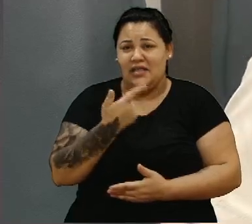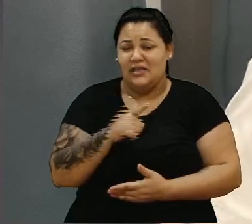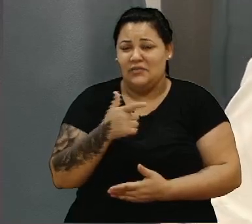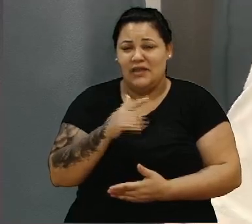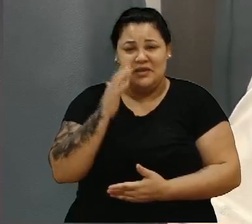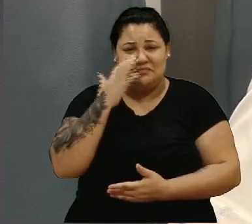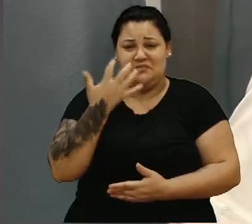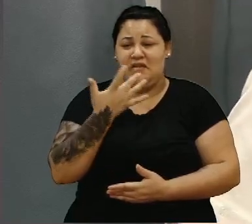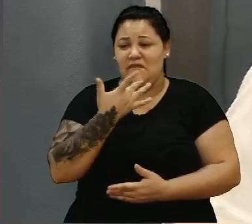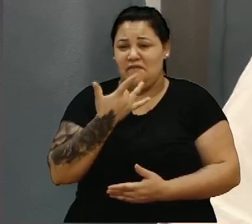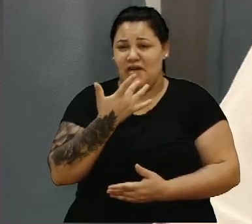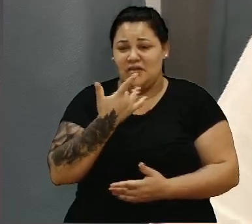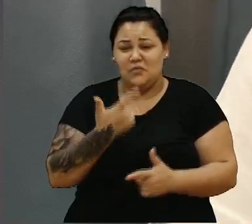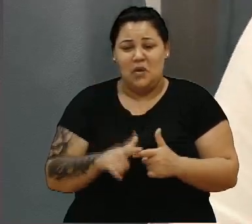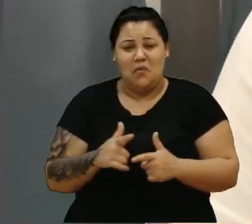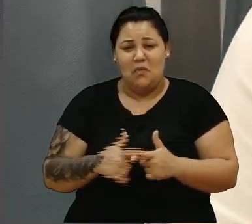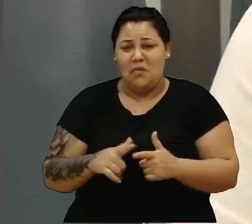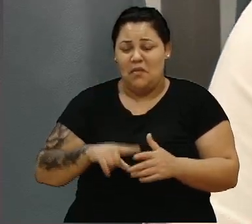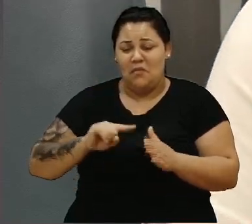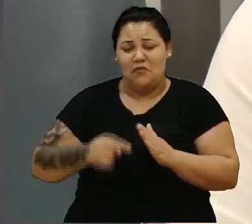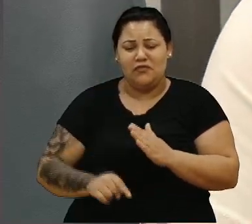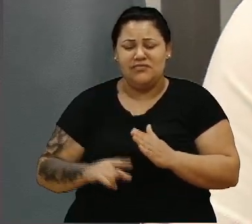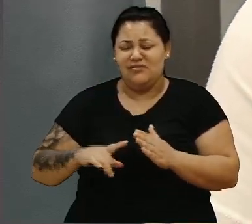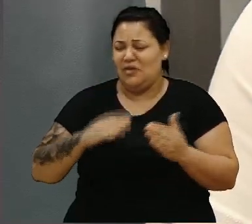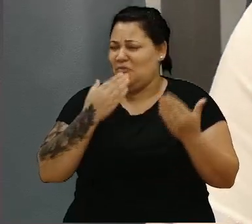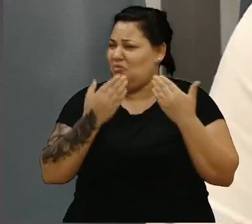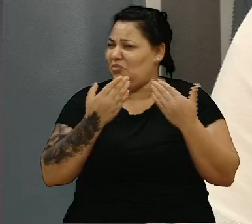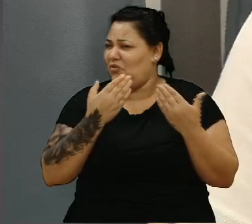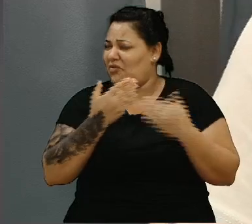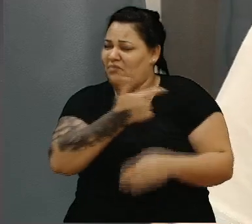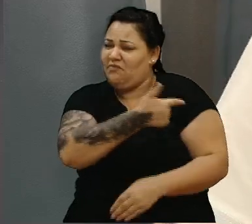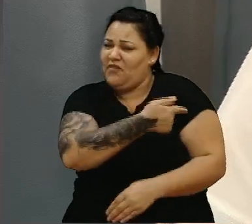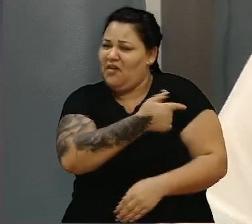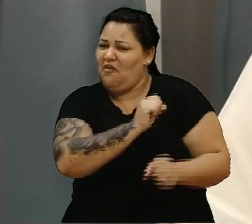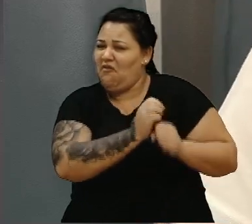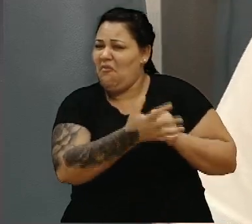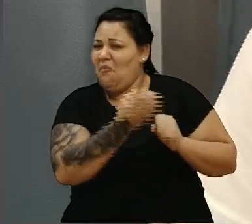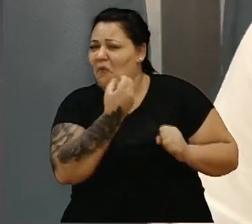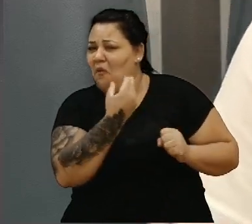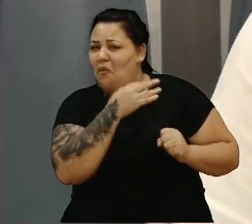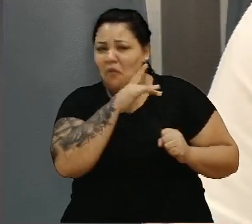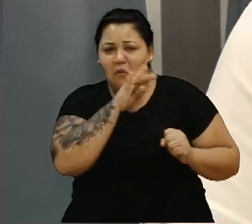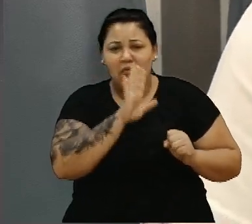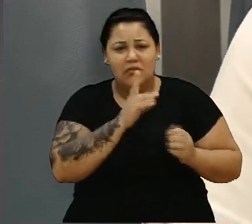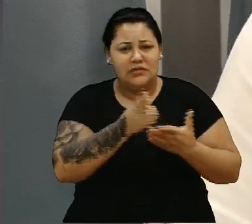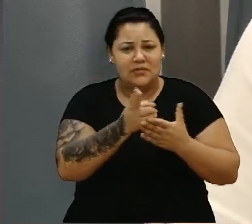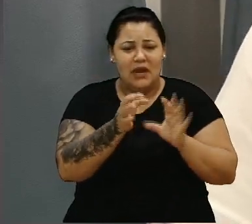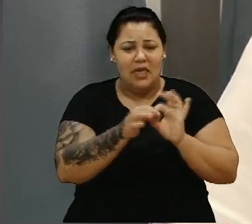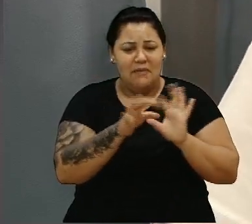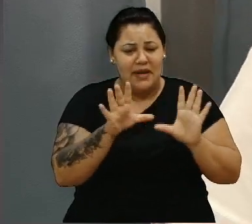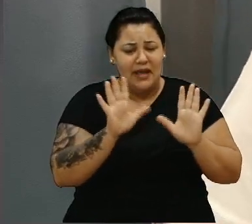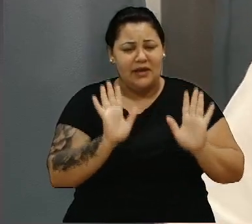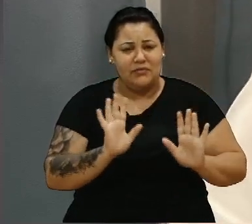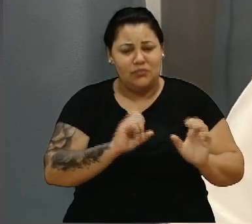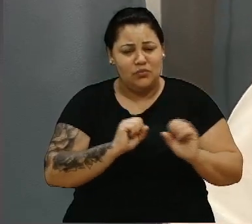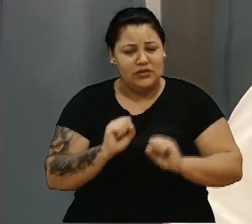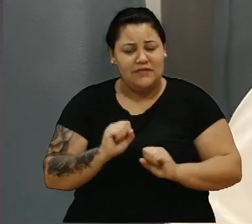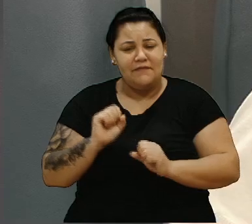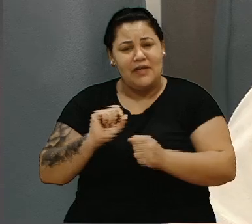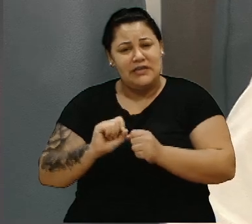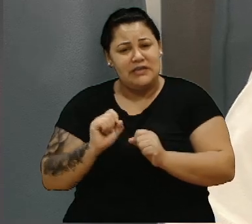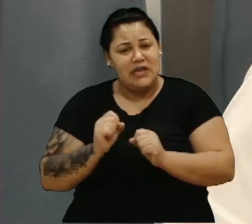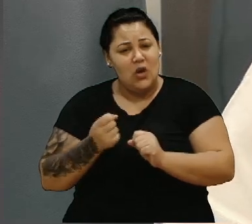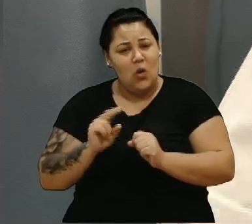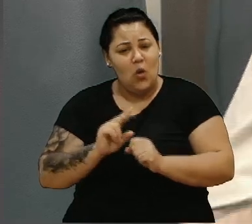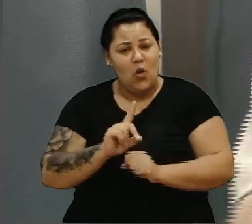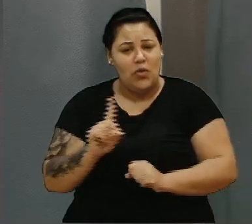fácil para problema complexo. Tenho minhas dúvidas sempre, e aqui, sempre lembrando a liberdade de expressão da gente poder botar nossas ideias. Mas parabéns por esse tema,